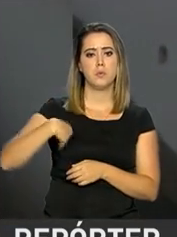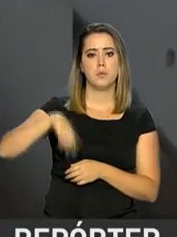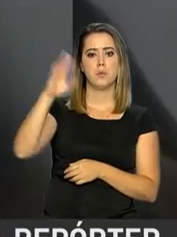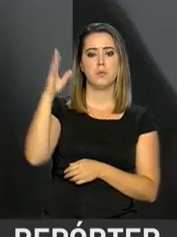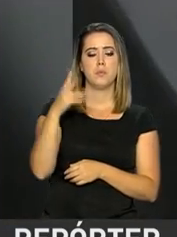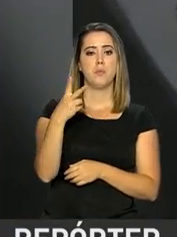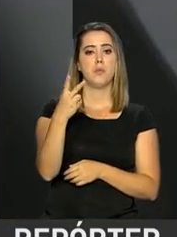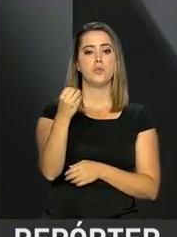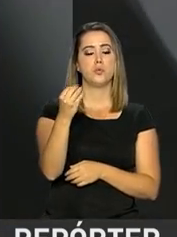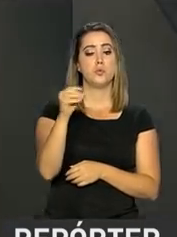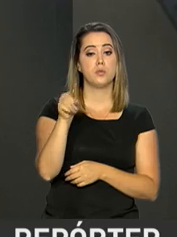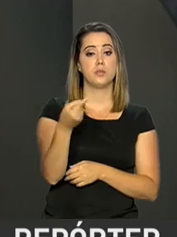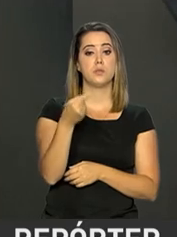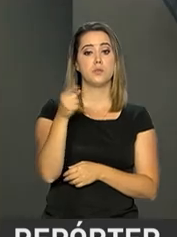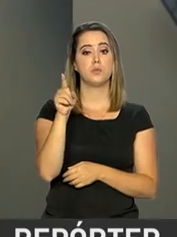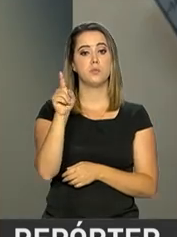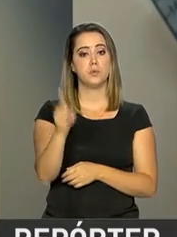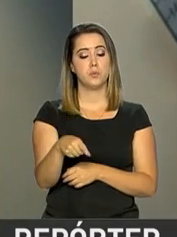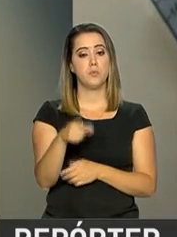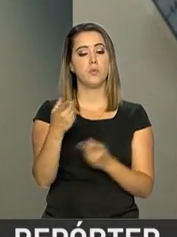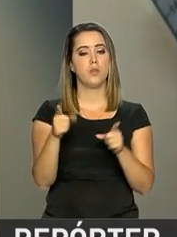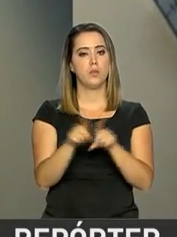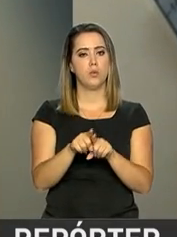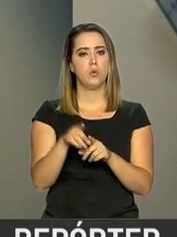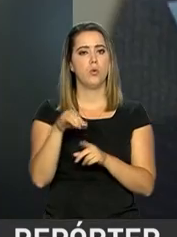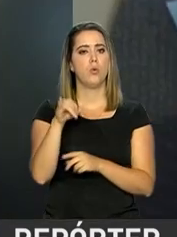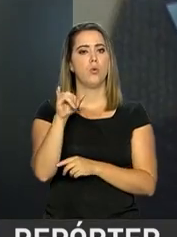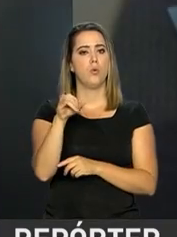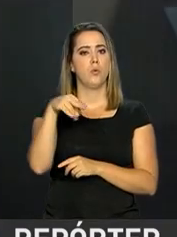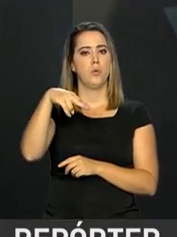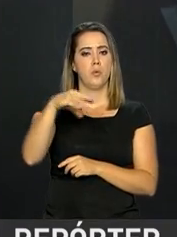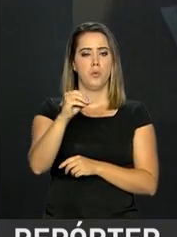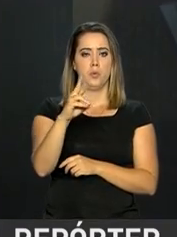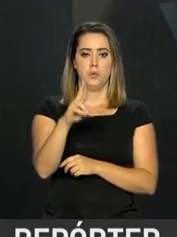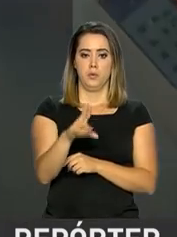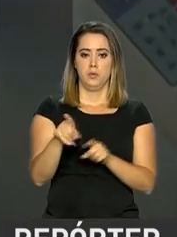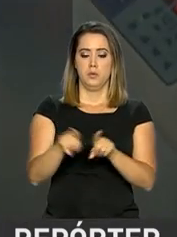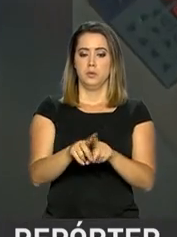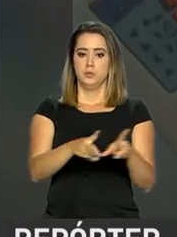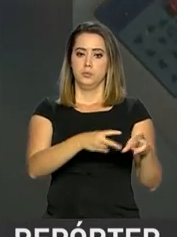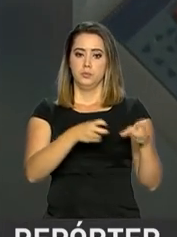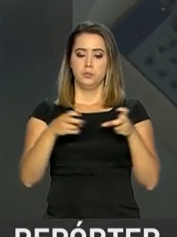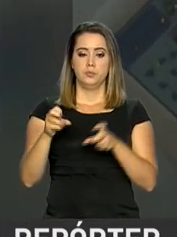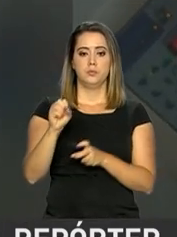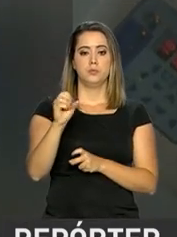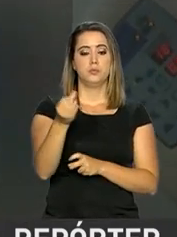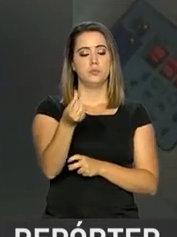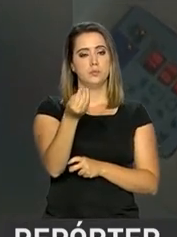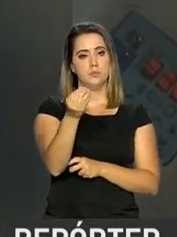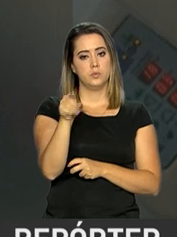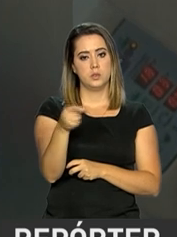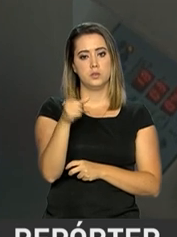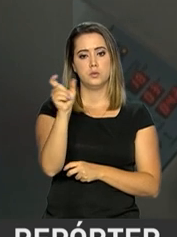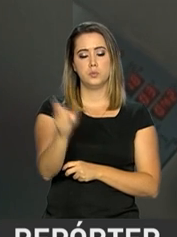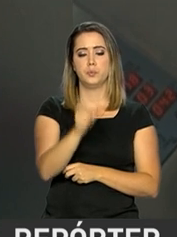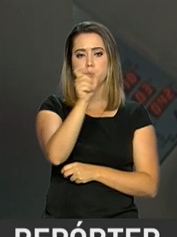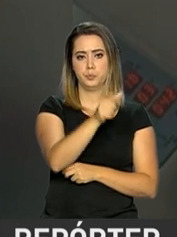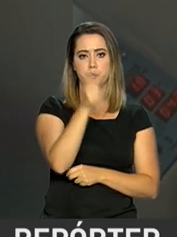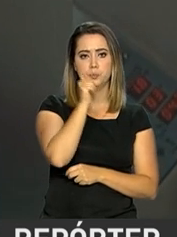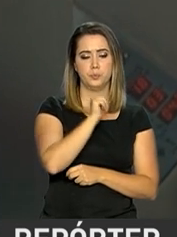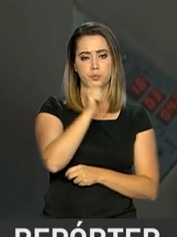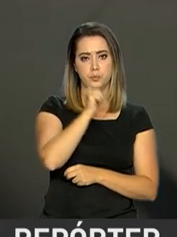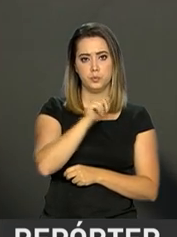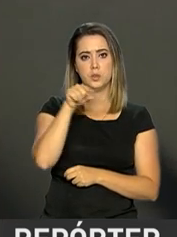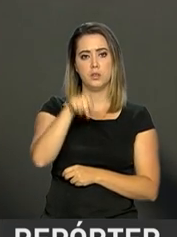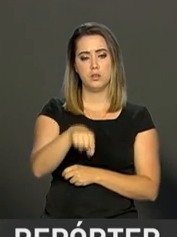os 200 mil. O Instituto Nacional do Câncer estima que quase 60 mil mulheres vão ter câncer de mama